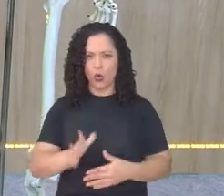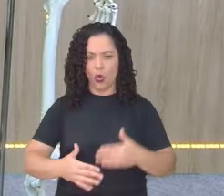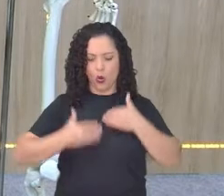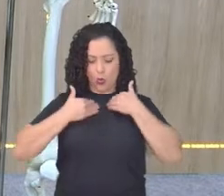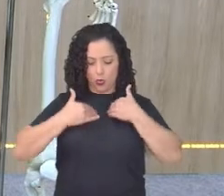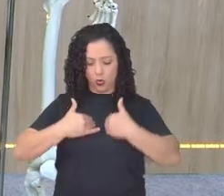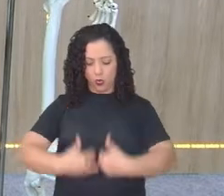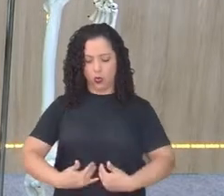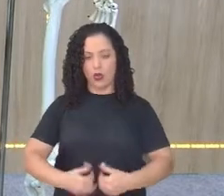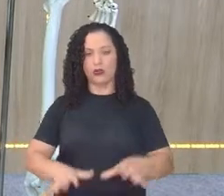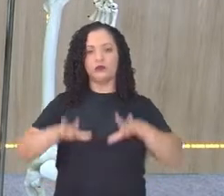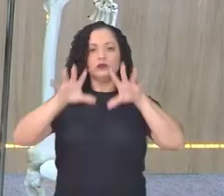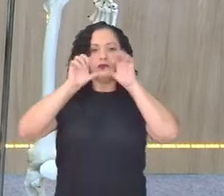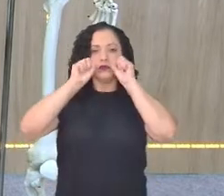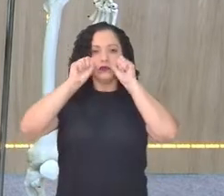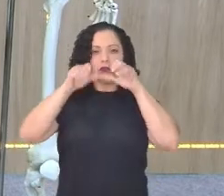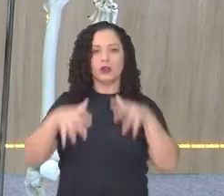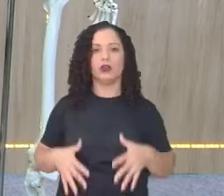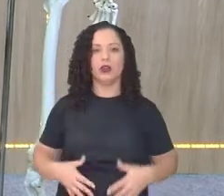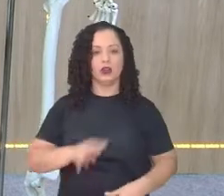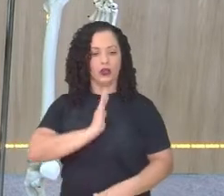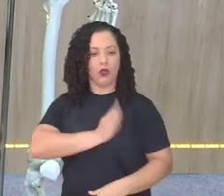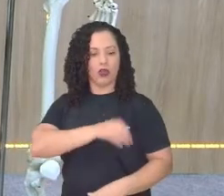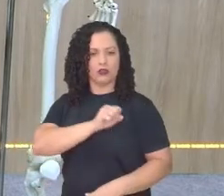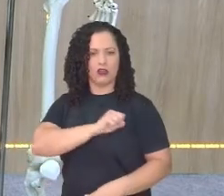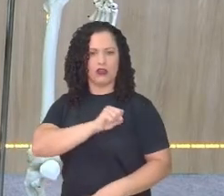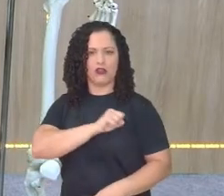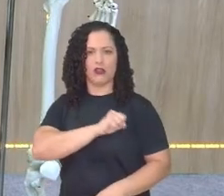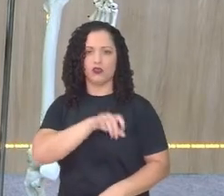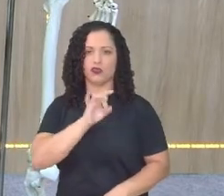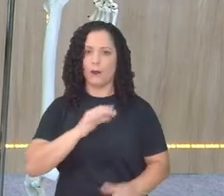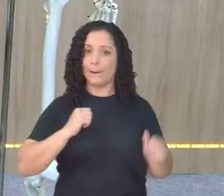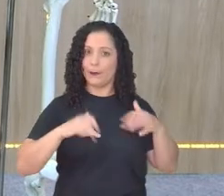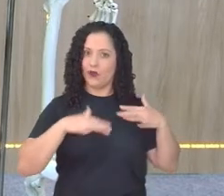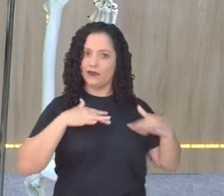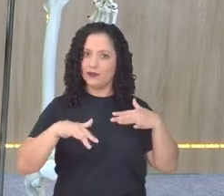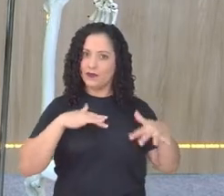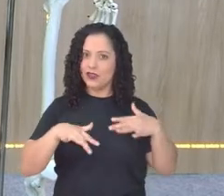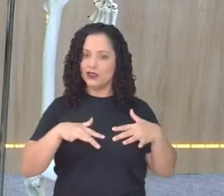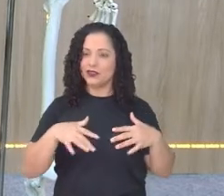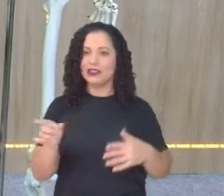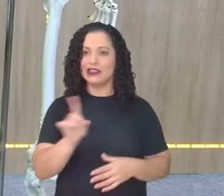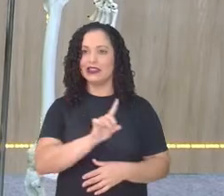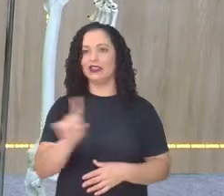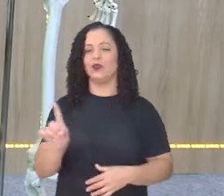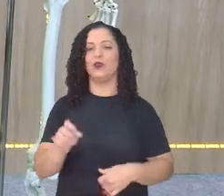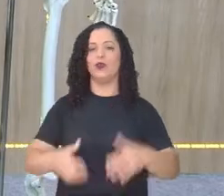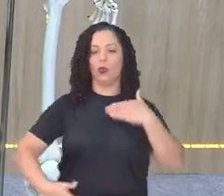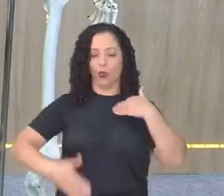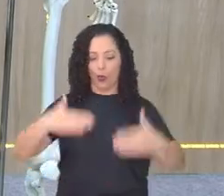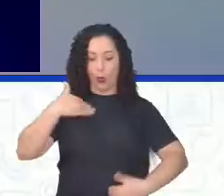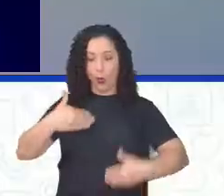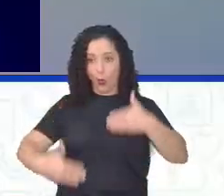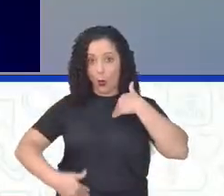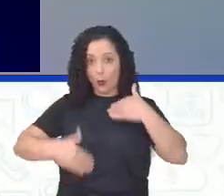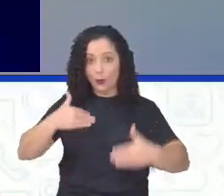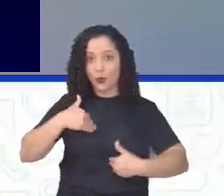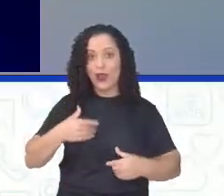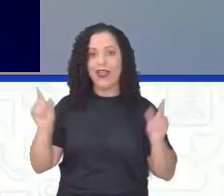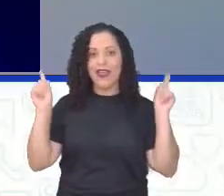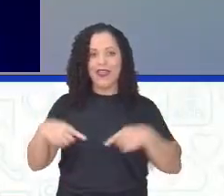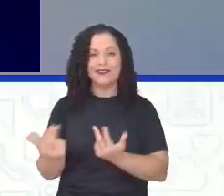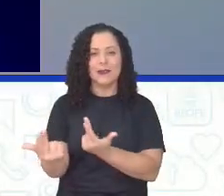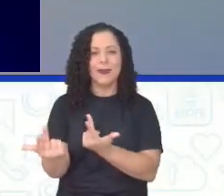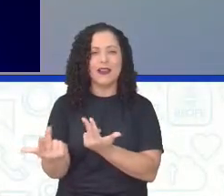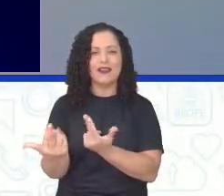digestão, respiração, circulação, movimento, expressão. O nosso corpo, né, é uma